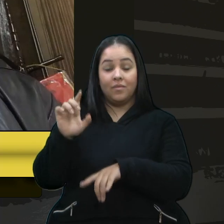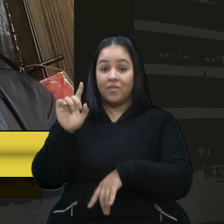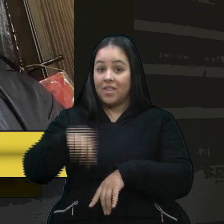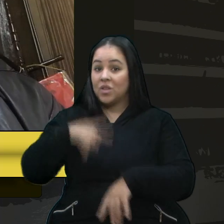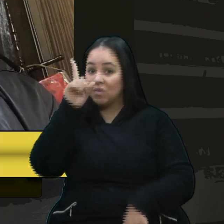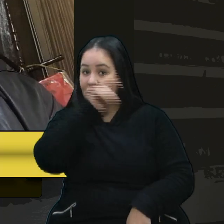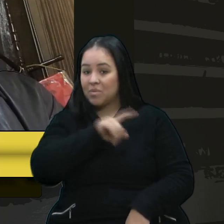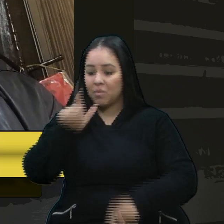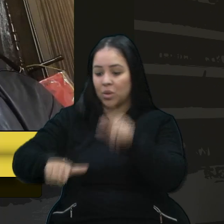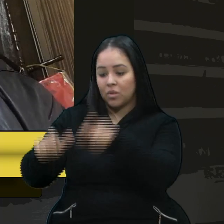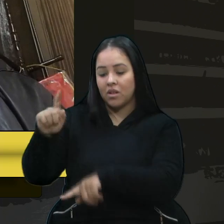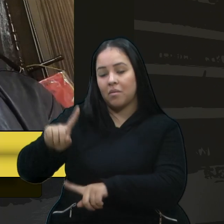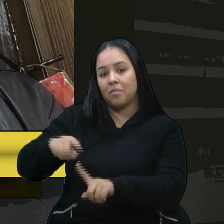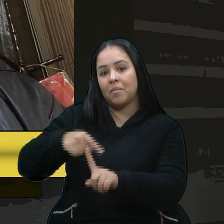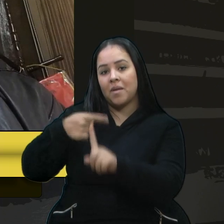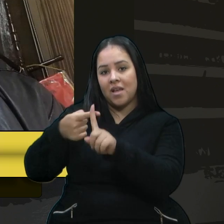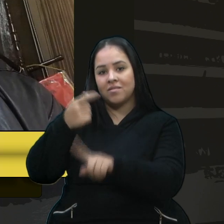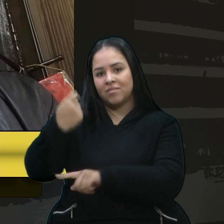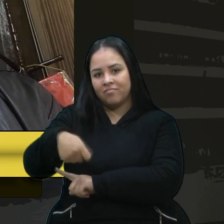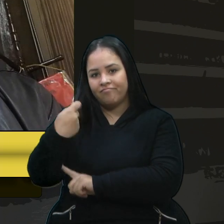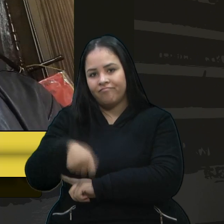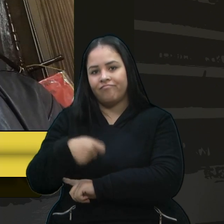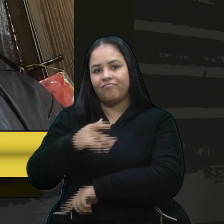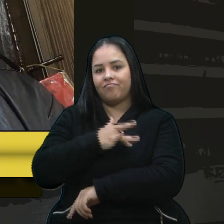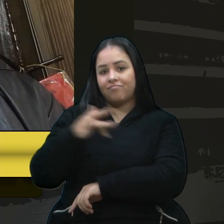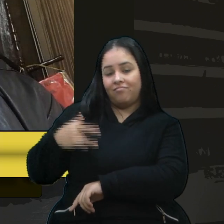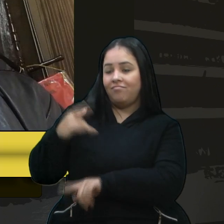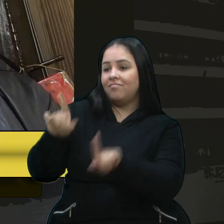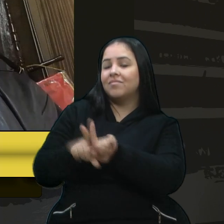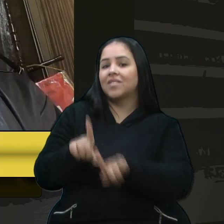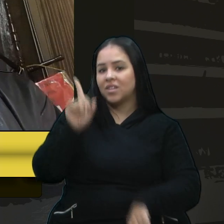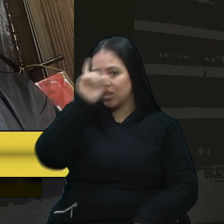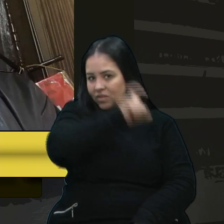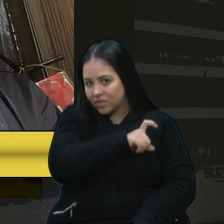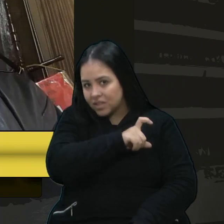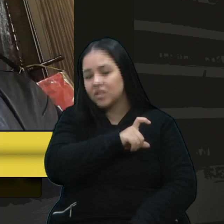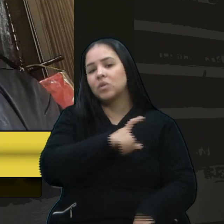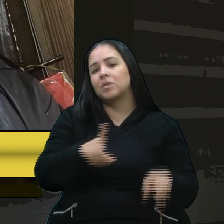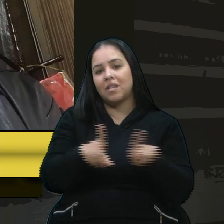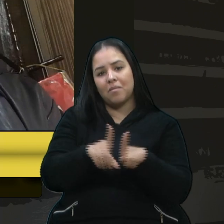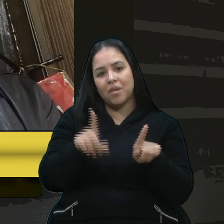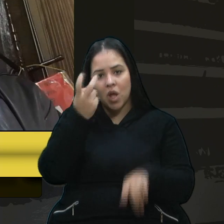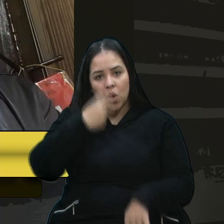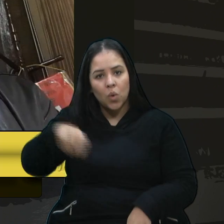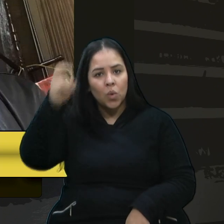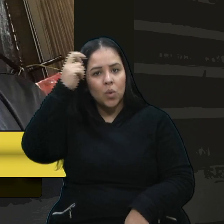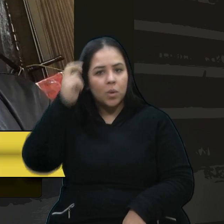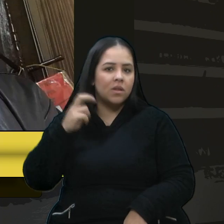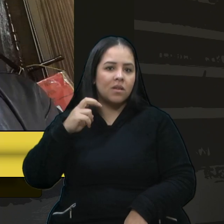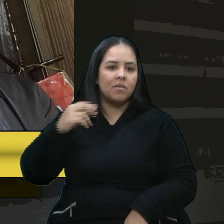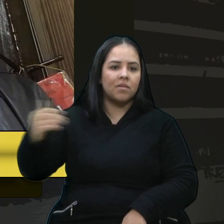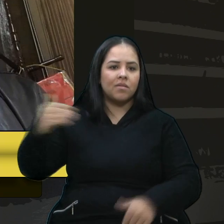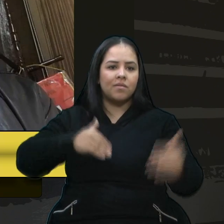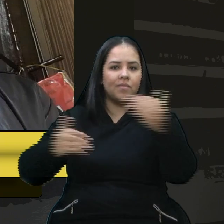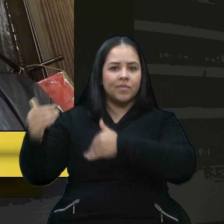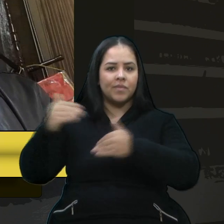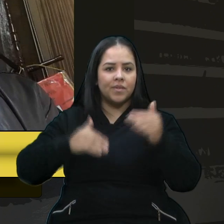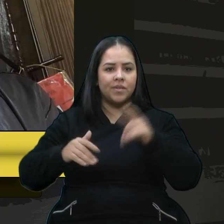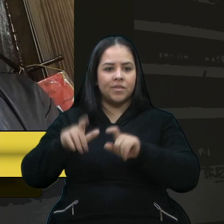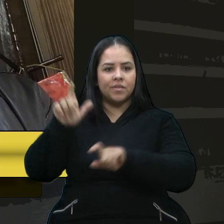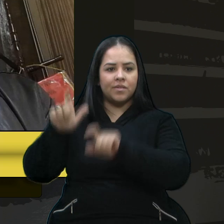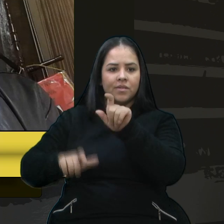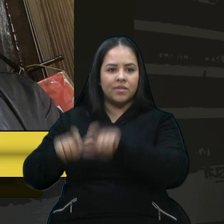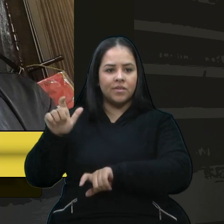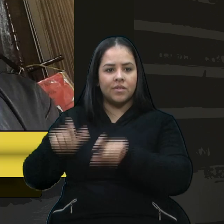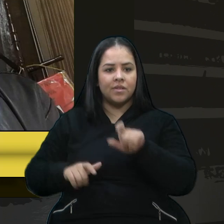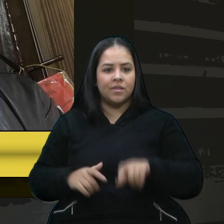A saúde também está dificultando, e ainda também a cultura, né? trazer esse pessoal aí para ter uma